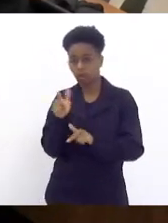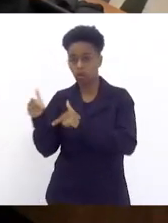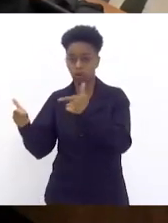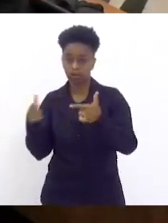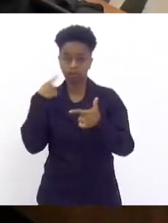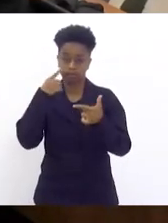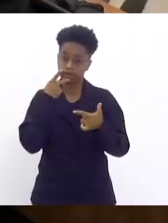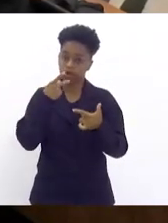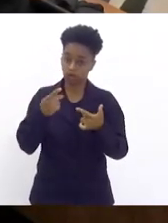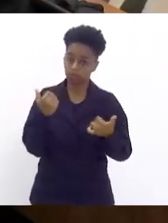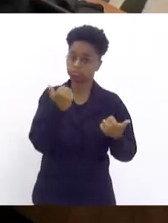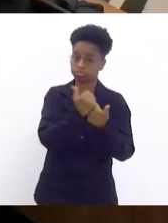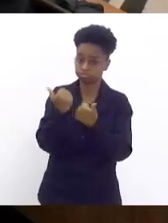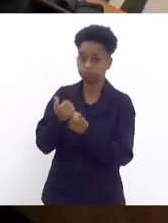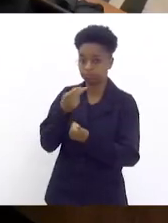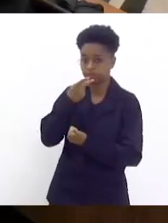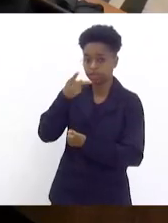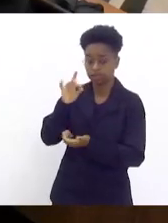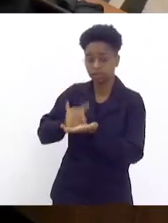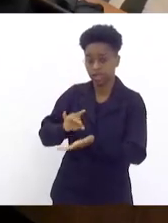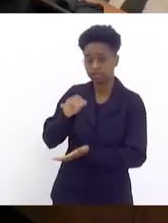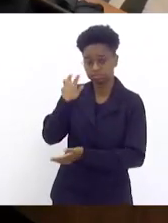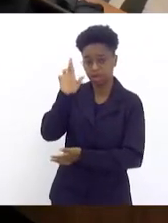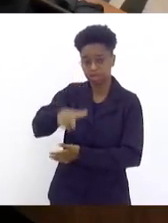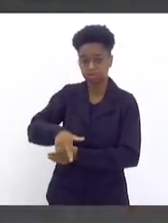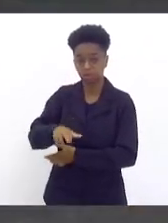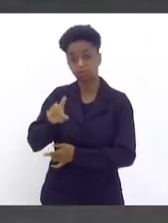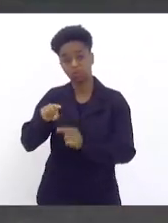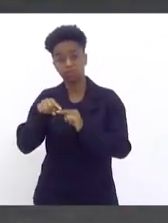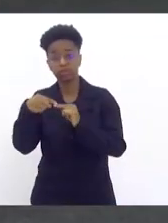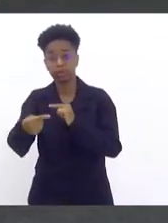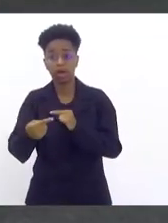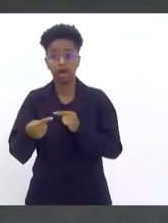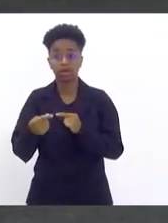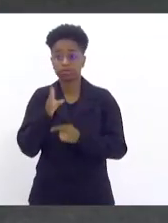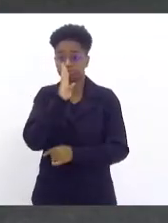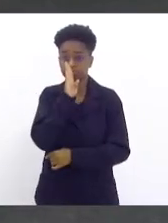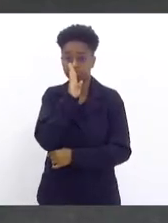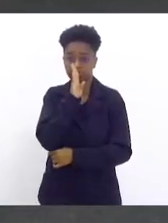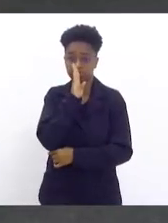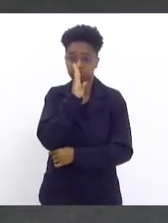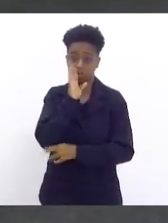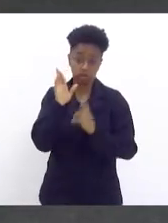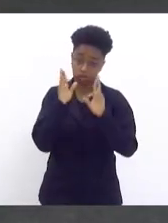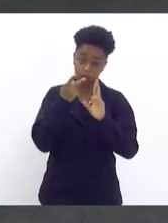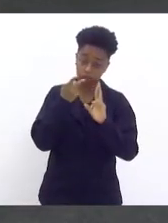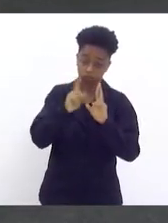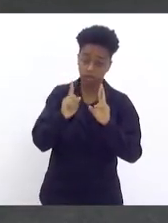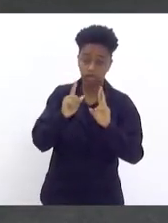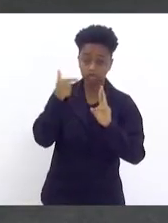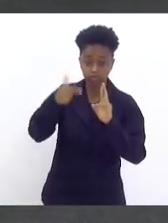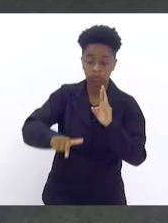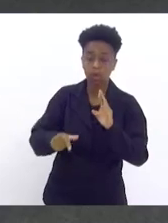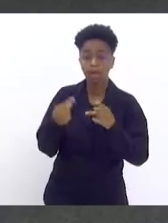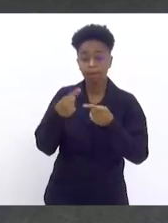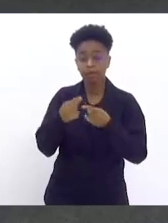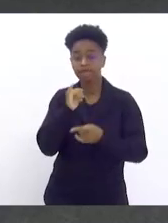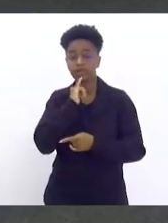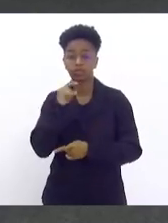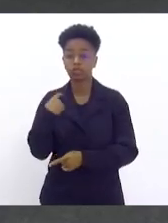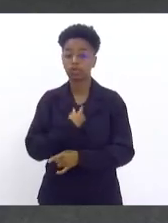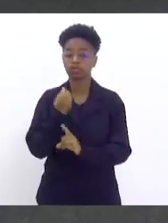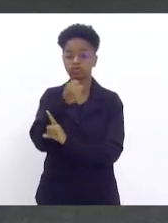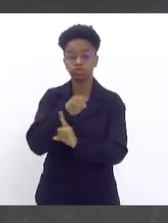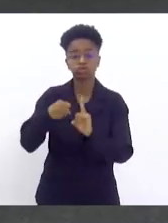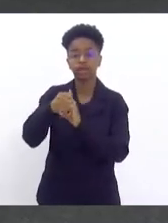me falar realmente tem razão ele escorregou e depois Deputado não falou mais espero que não fale mais Porque infelizmente a nossa sociedade